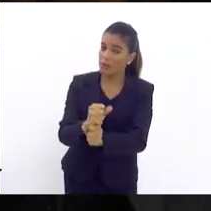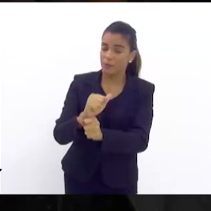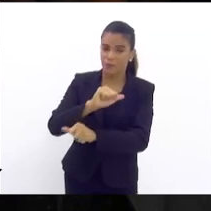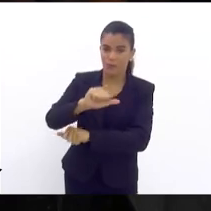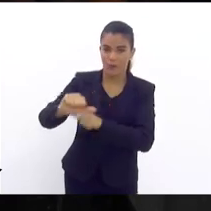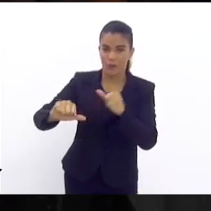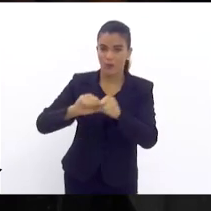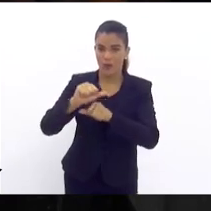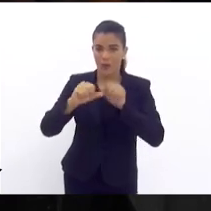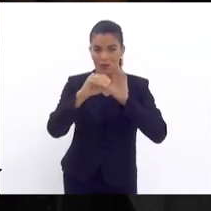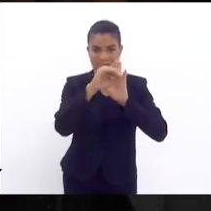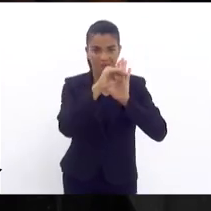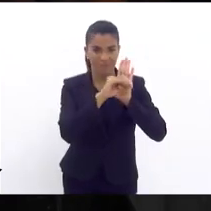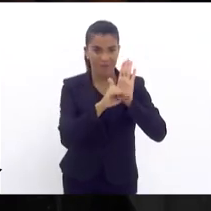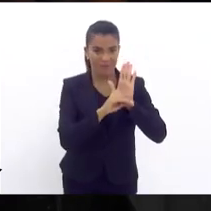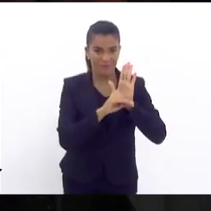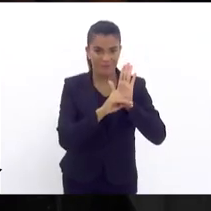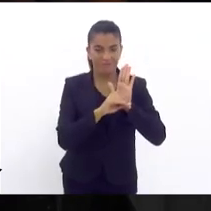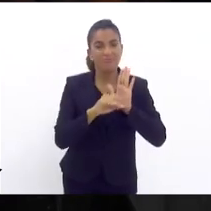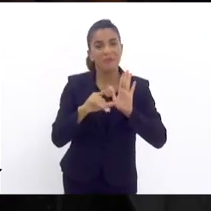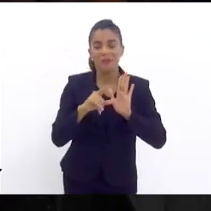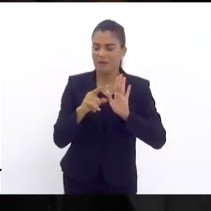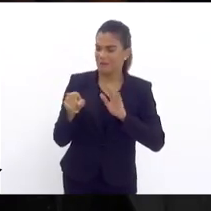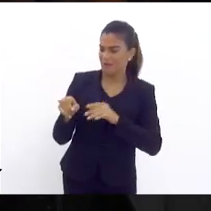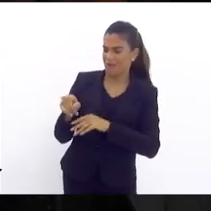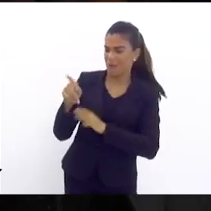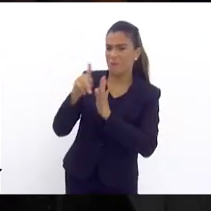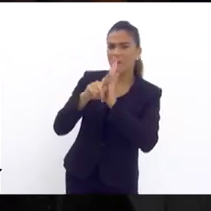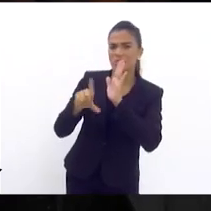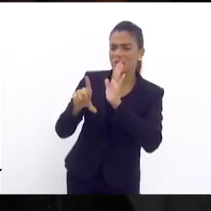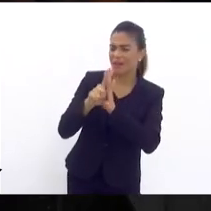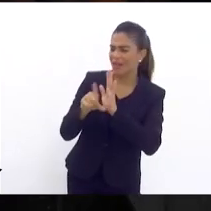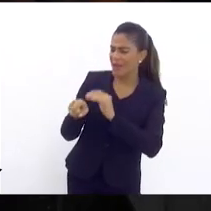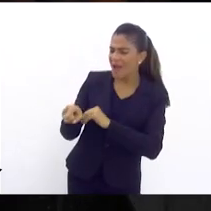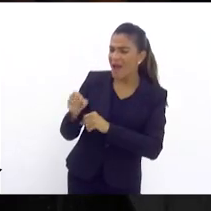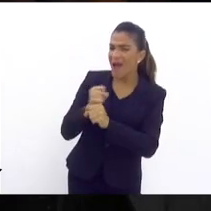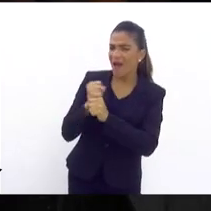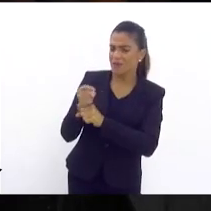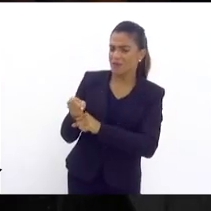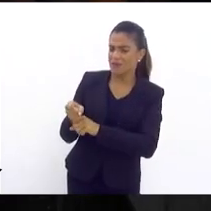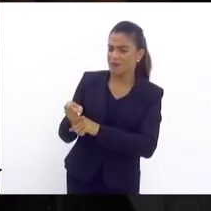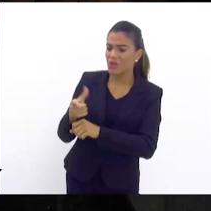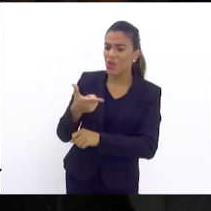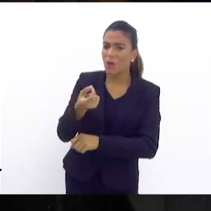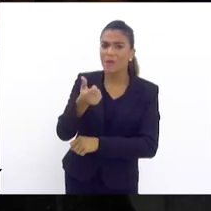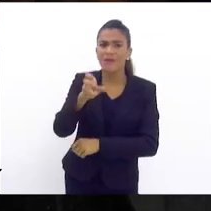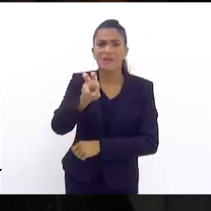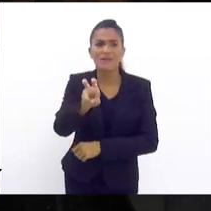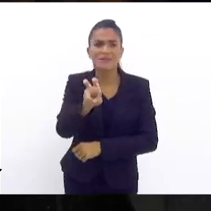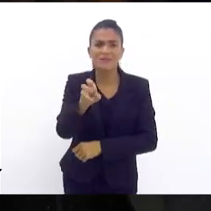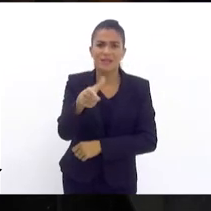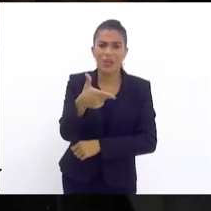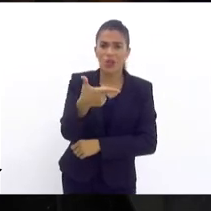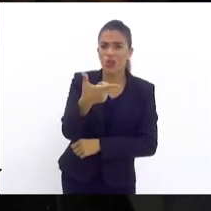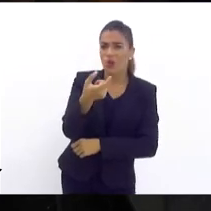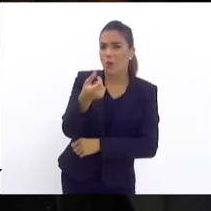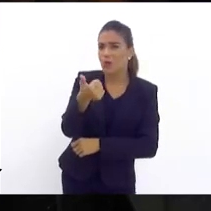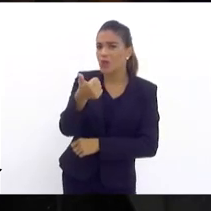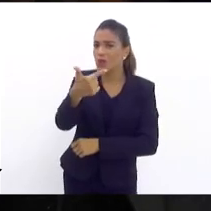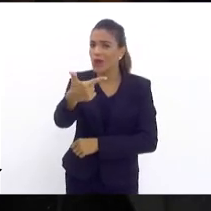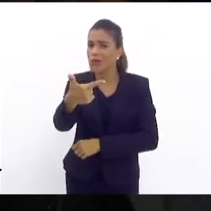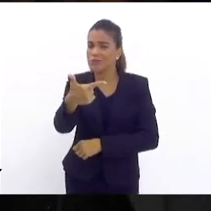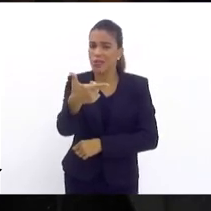que volte meia vem um projeto a porta a gente vê lá 2015 2012